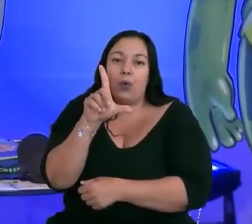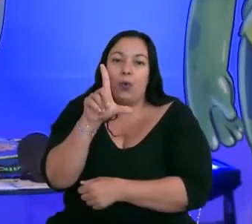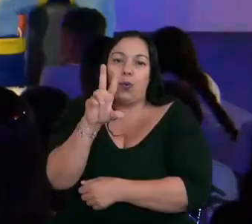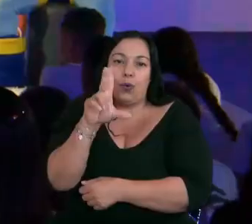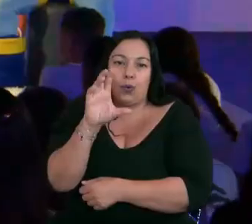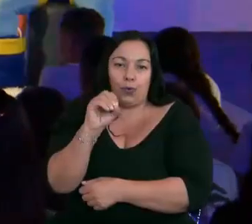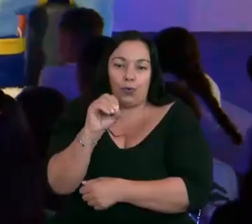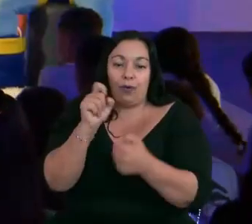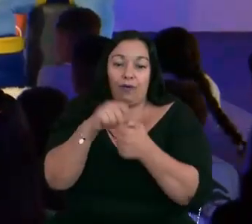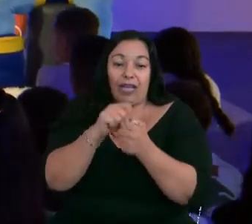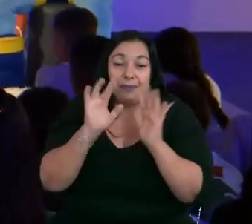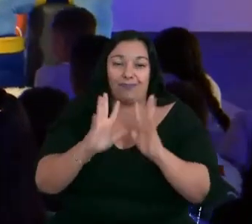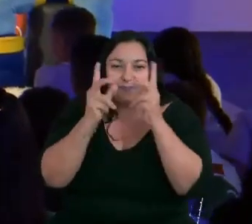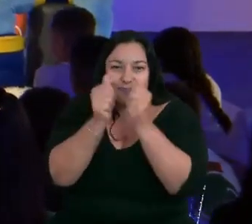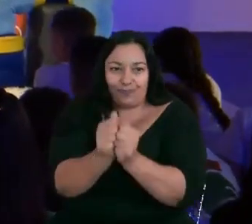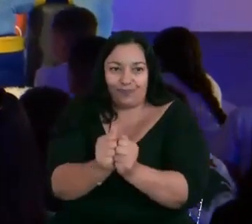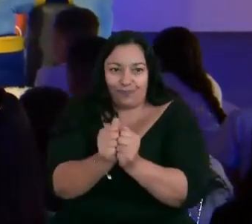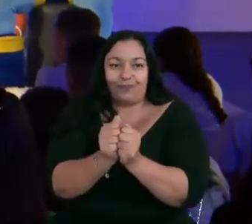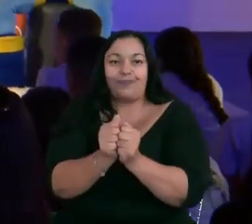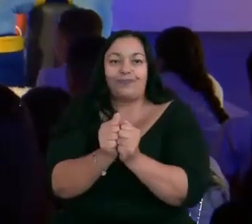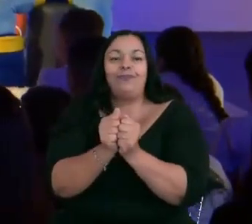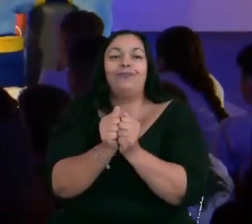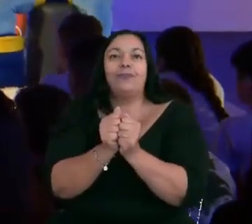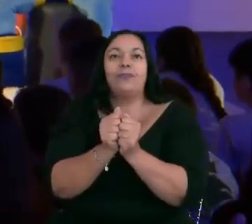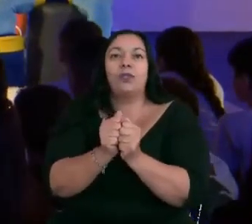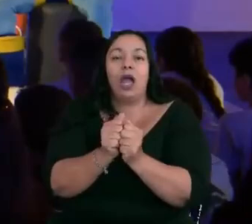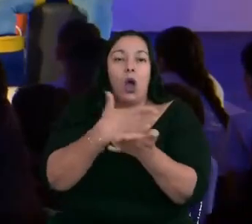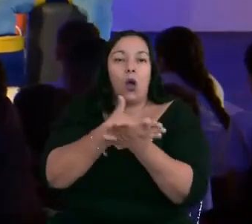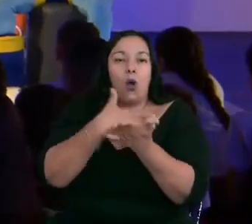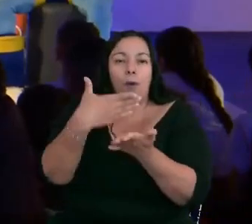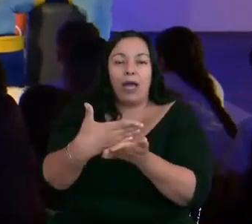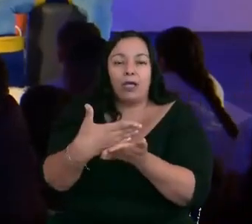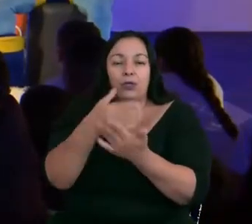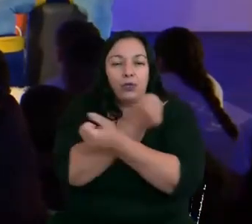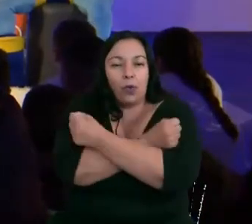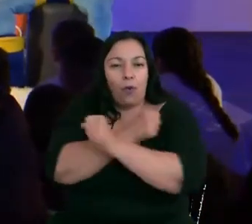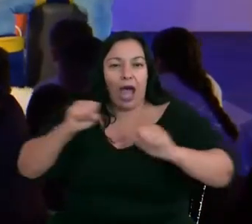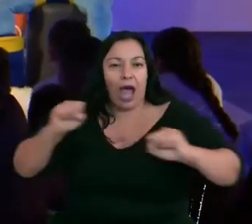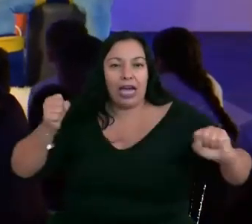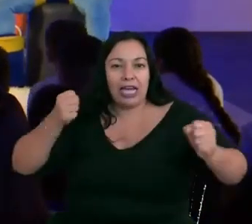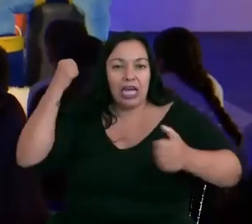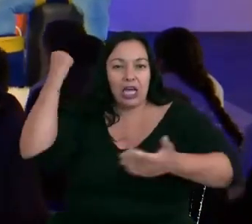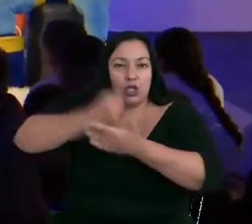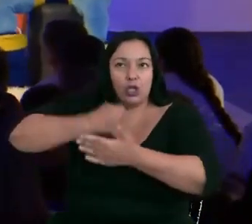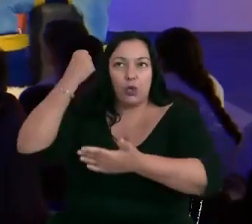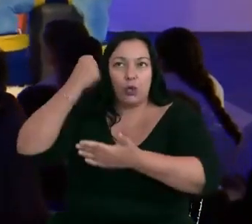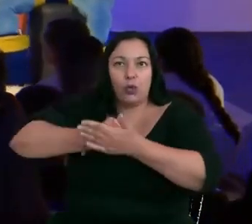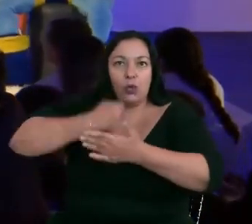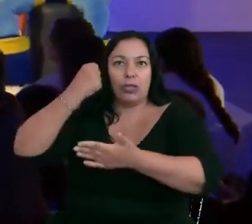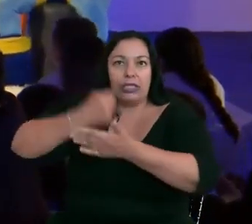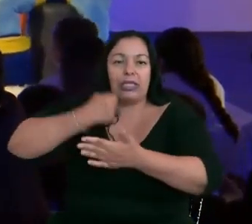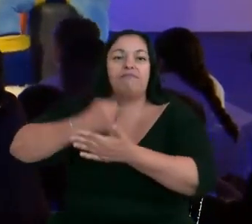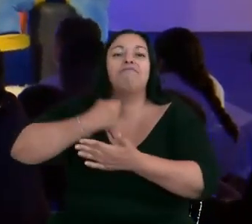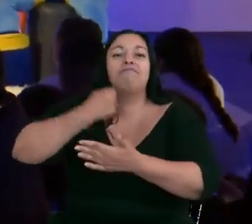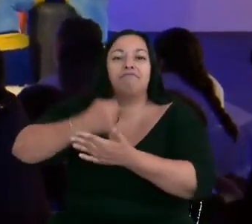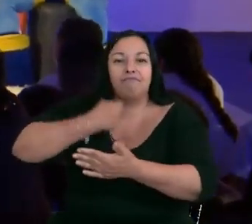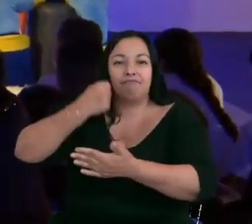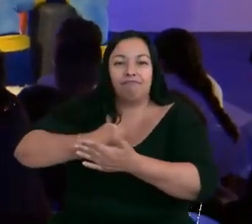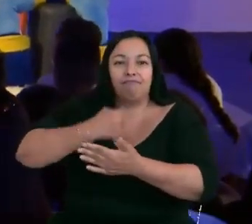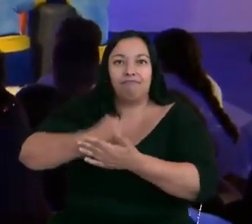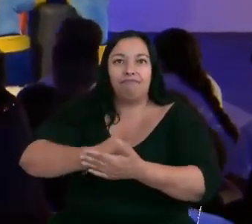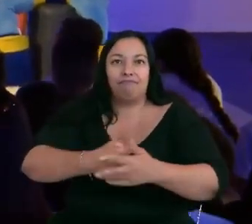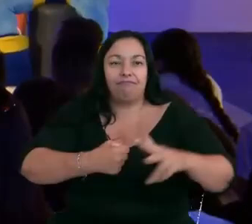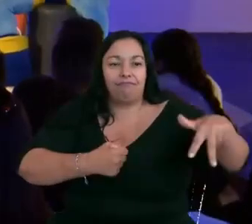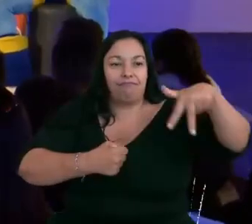para defender a Azulha. E começou a grande luta, todos muito tensos. Capitão Mergulho partiu